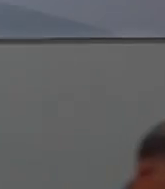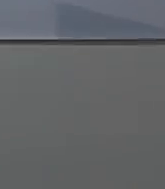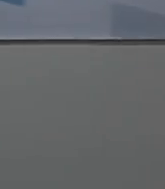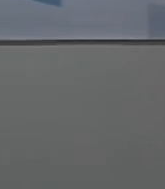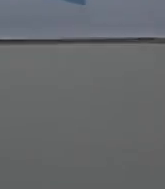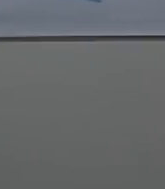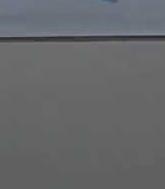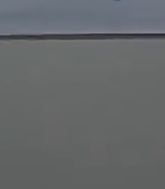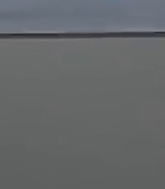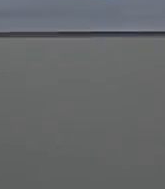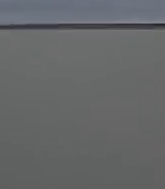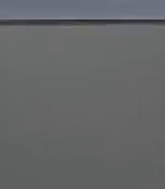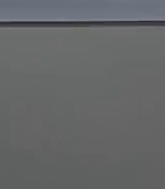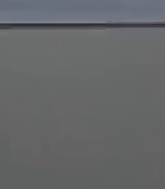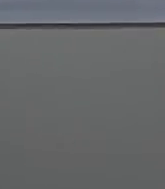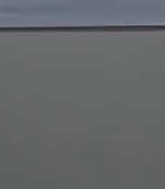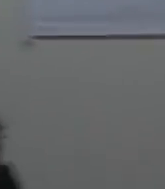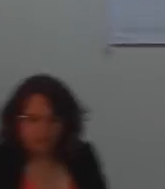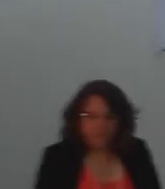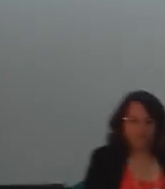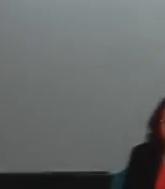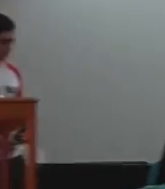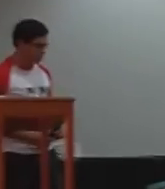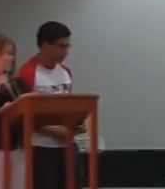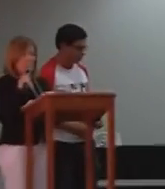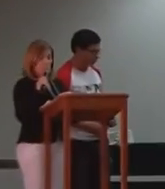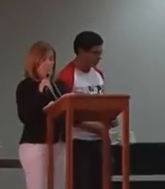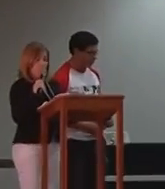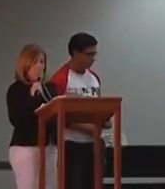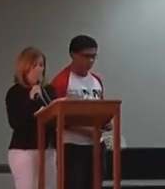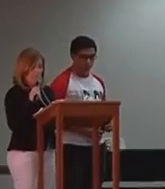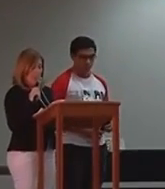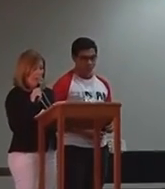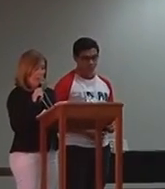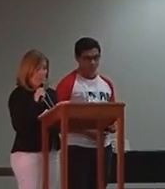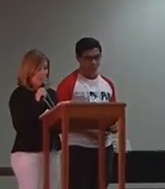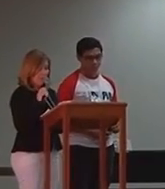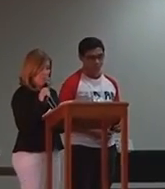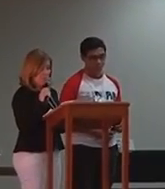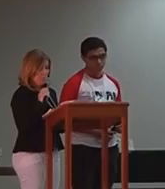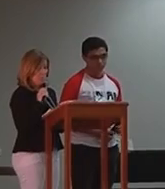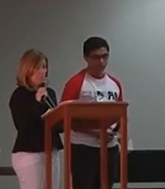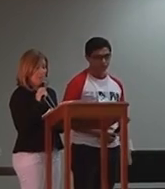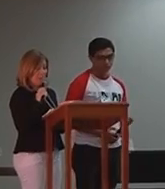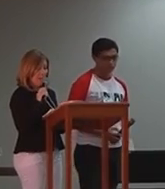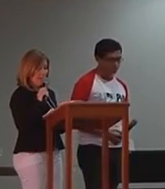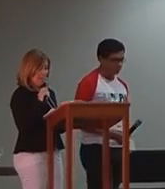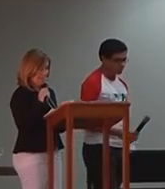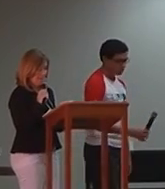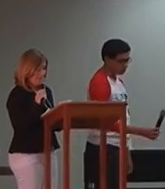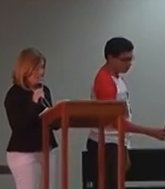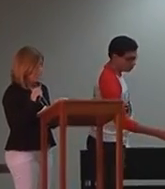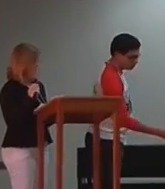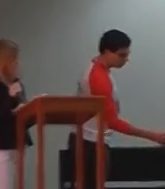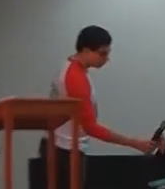Professor José Mário, obrigada. Daremos prosseguimento agora com a palavra a professora